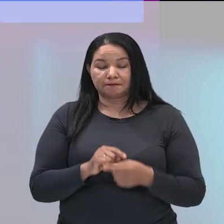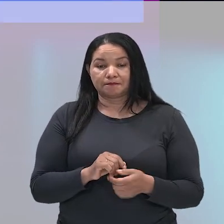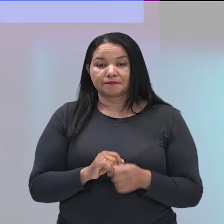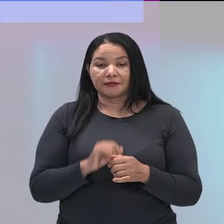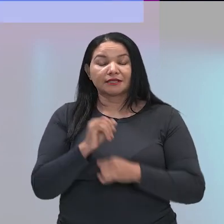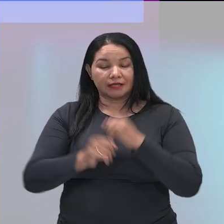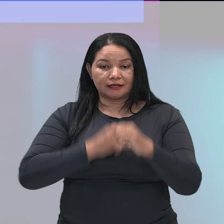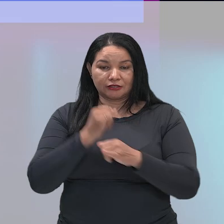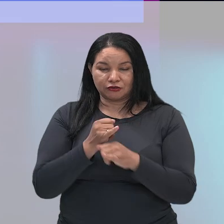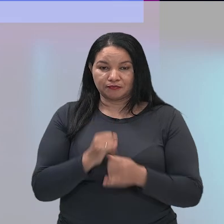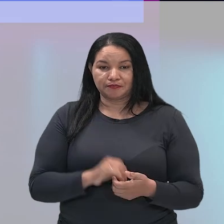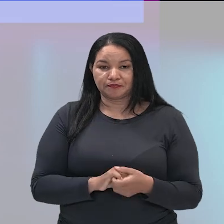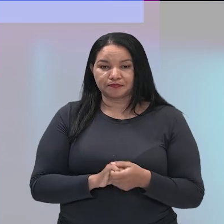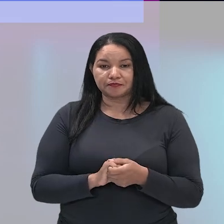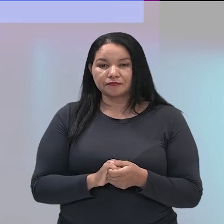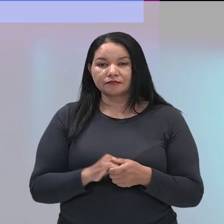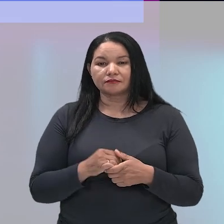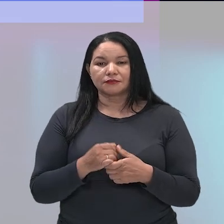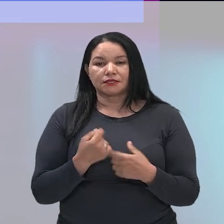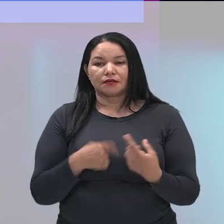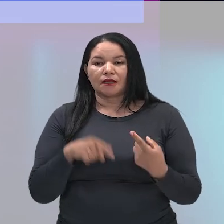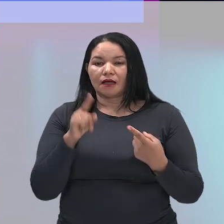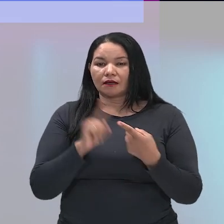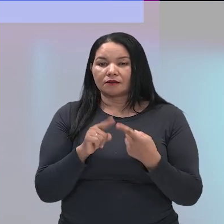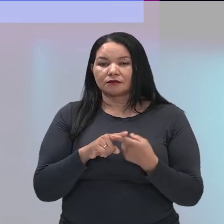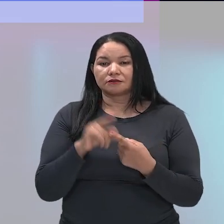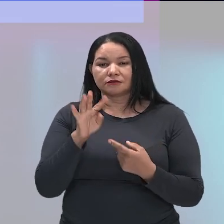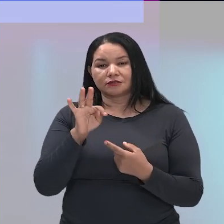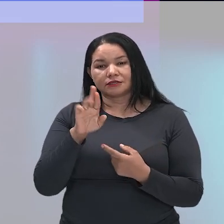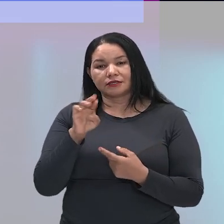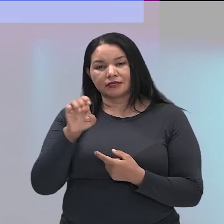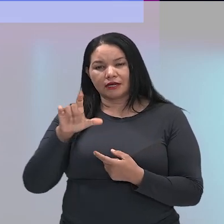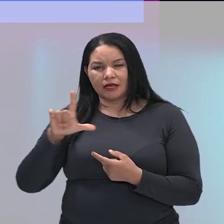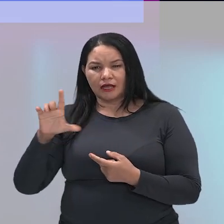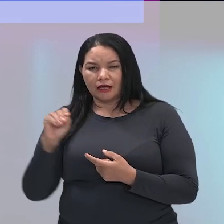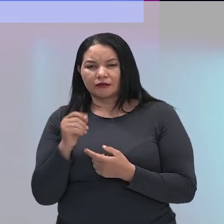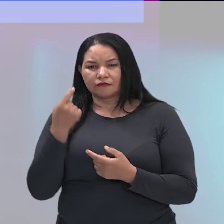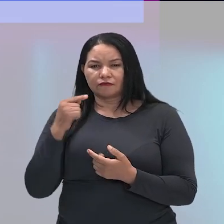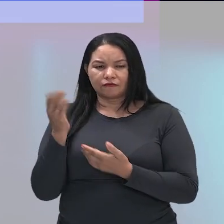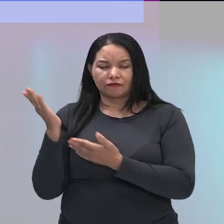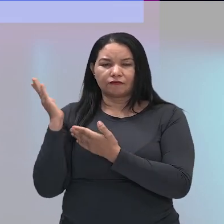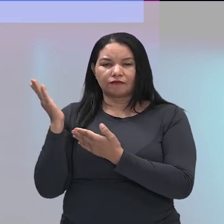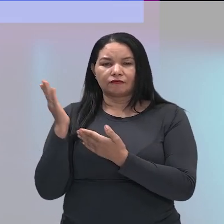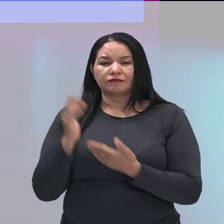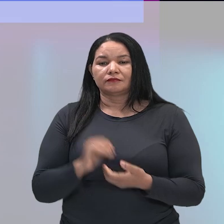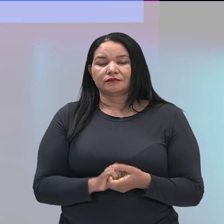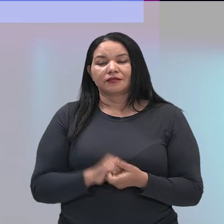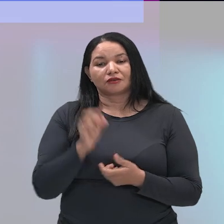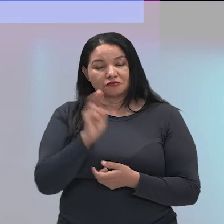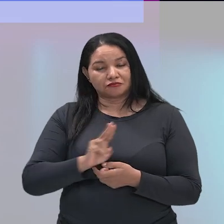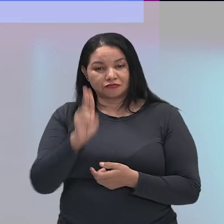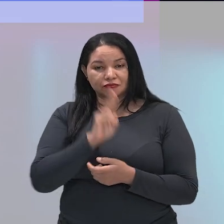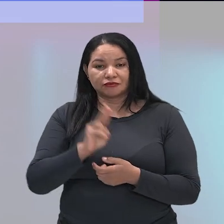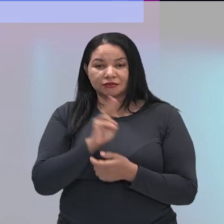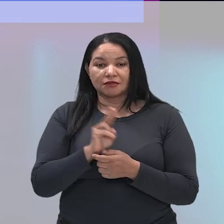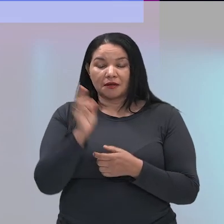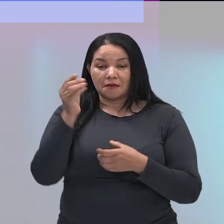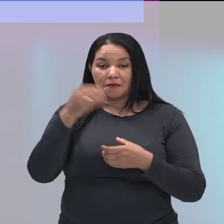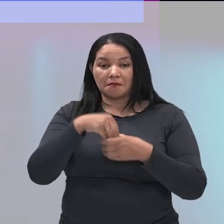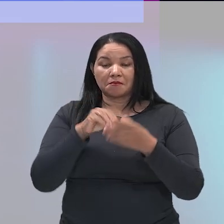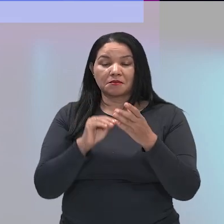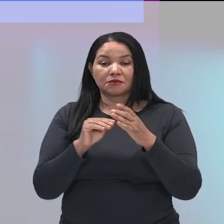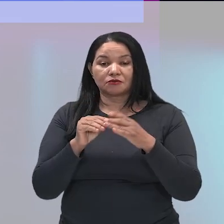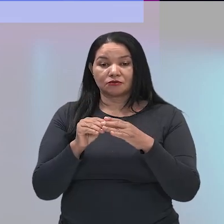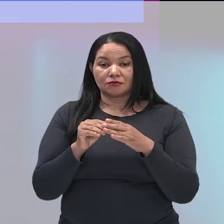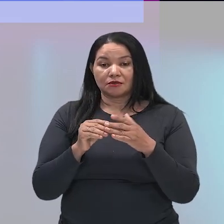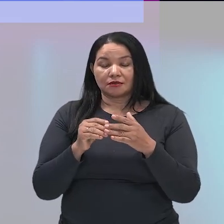temos o Trello, né, que já se consagrou como uma das plataformas produtivas mais utilizadas no mundo dos negócios.